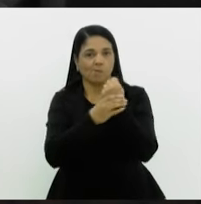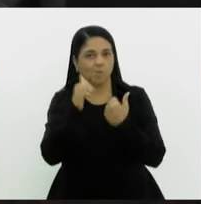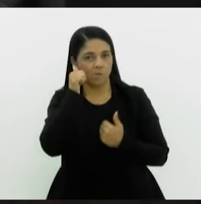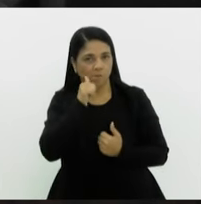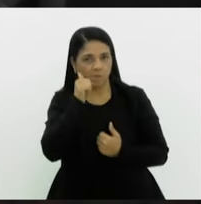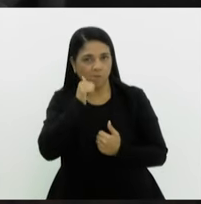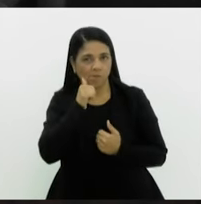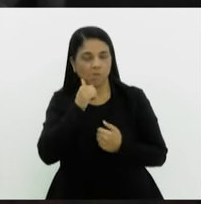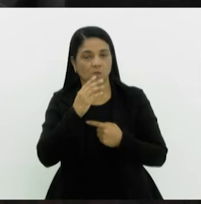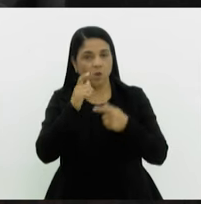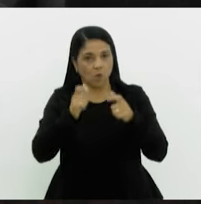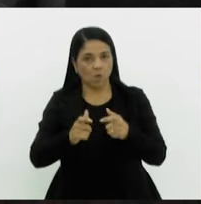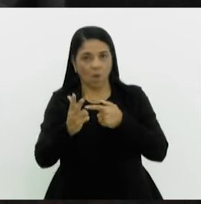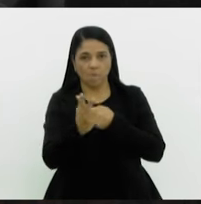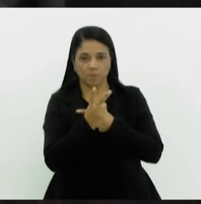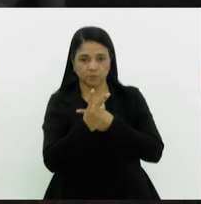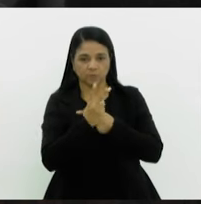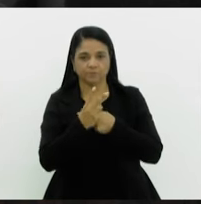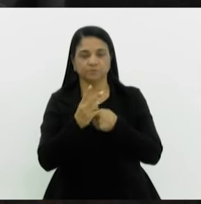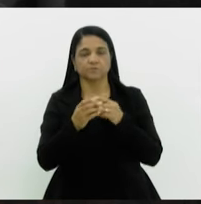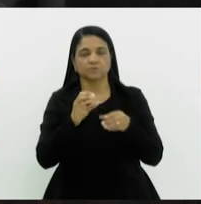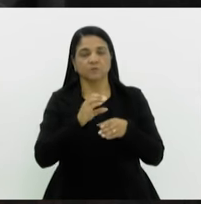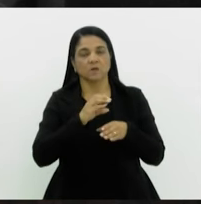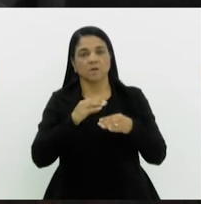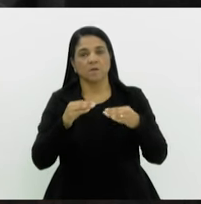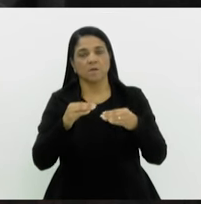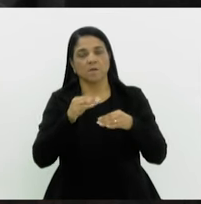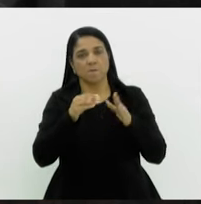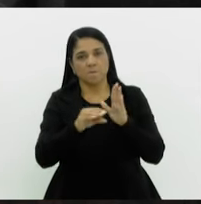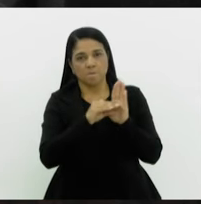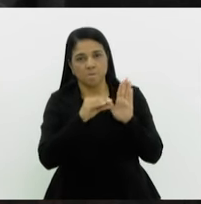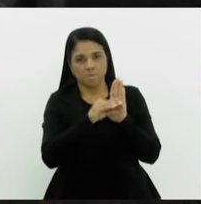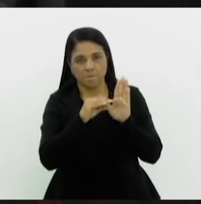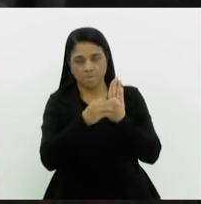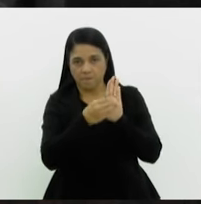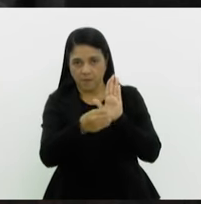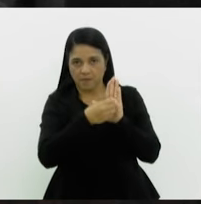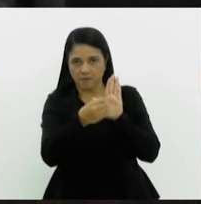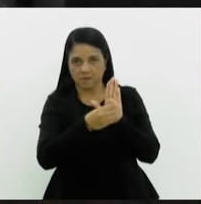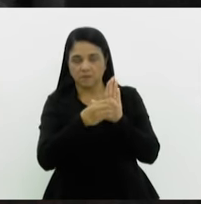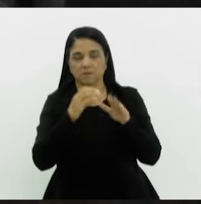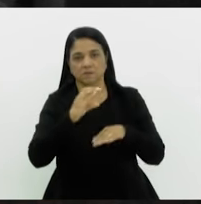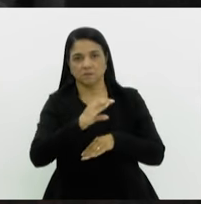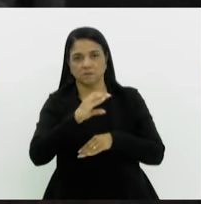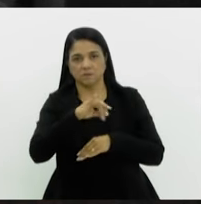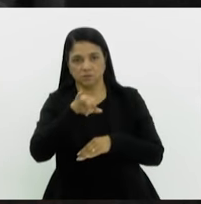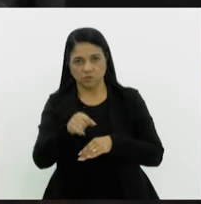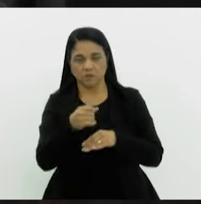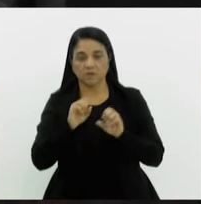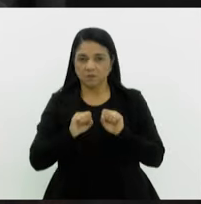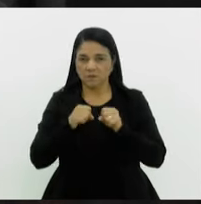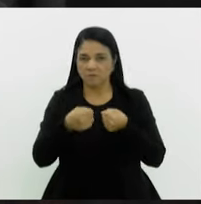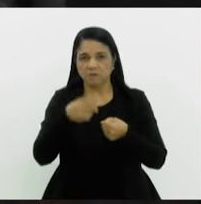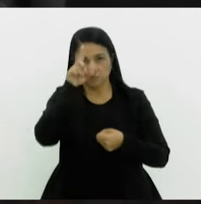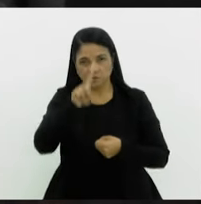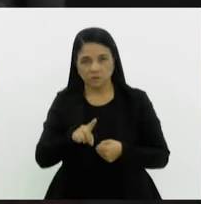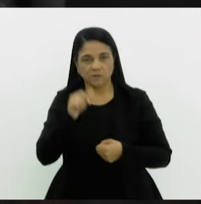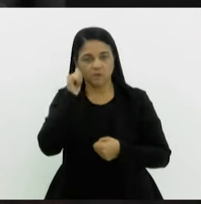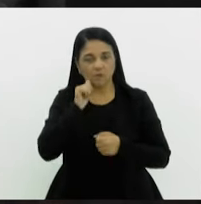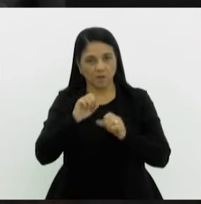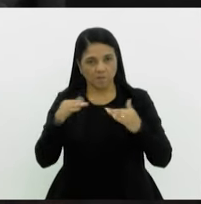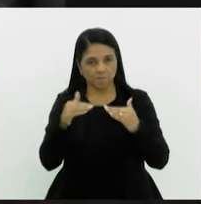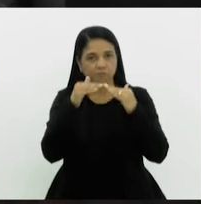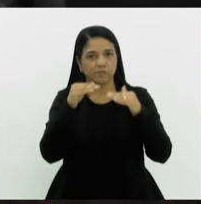Protegido. Pareceres das comissões Constituição e Justiça pela Constitucionalidade, de Defesa dos Direitos da Mulher,